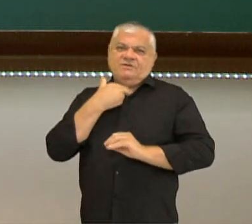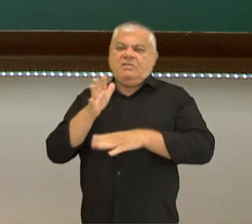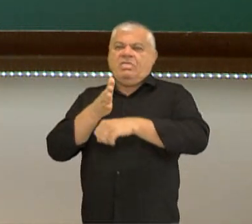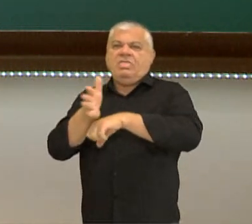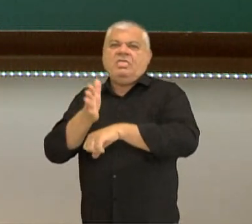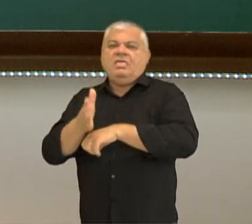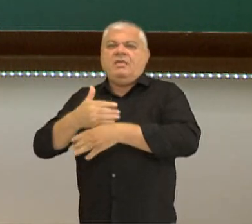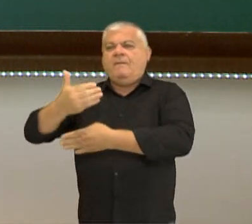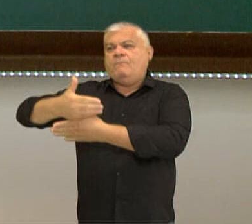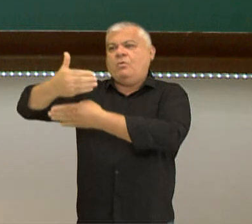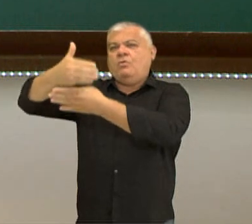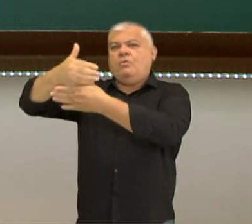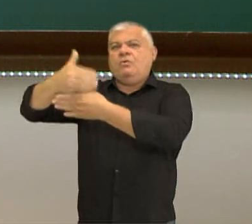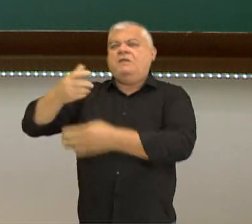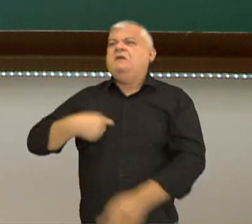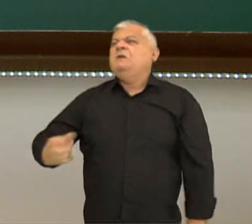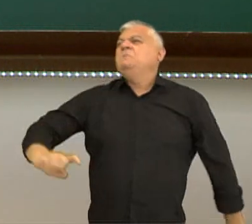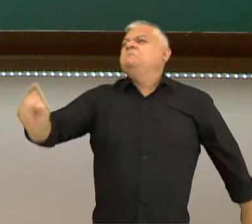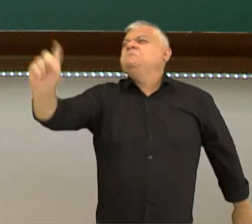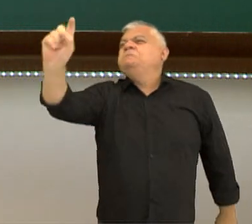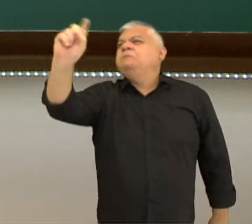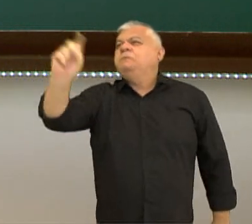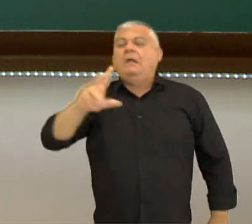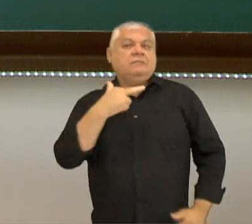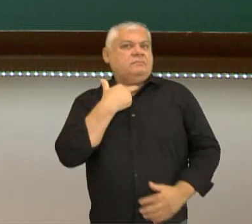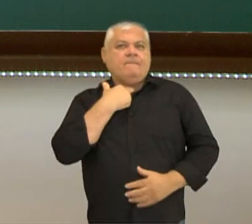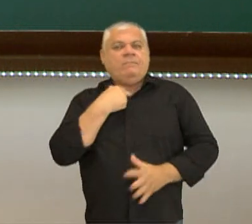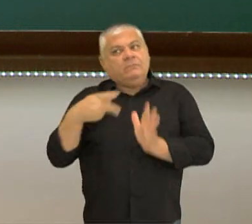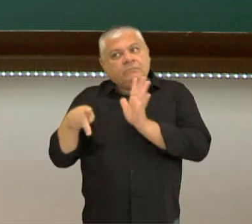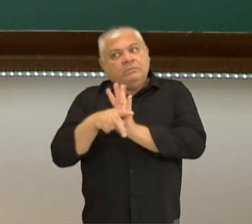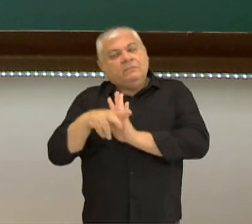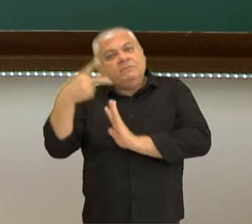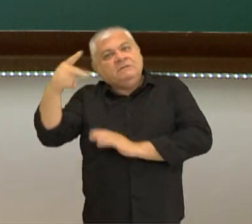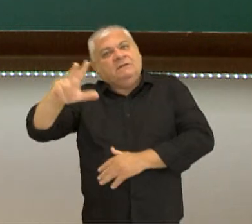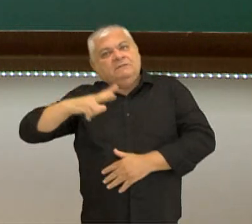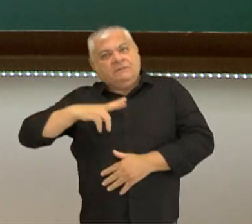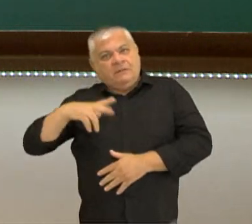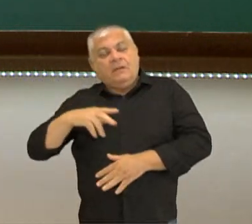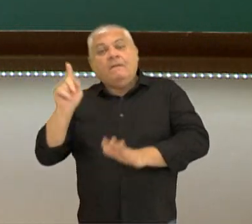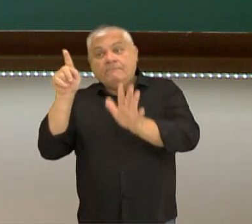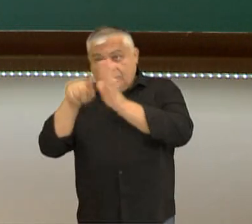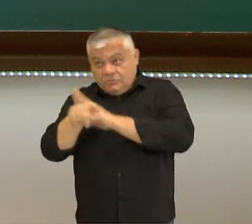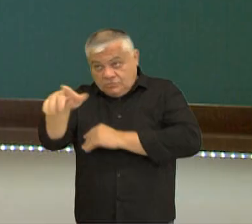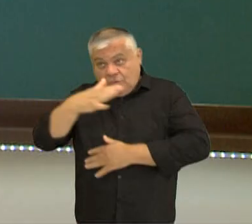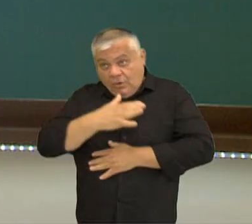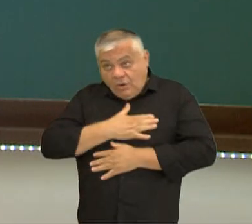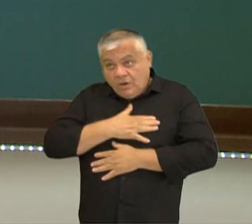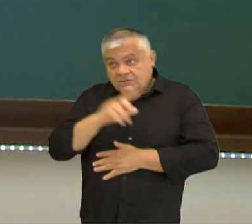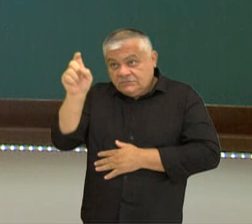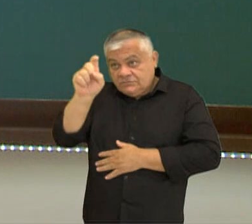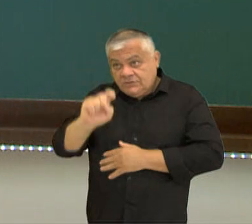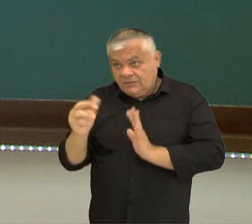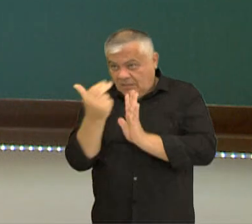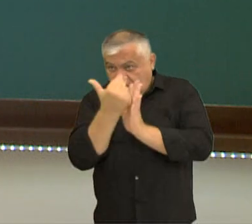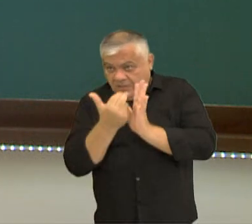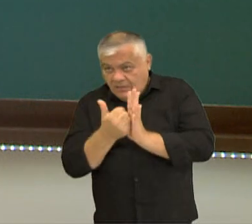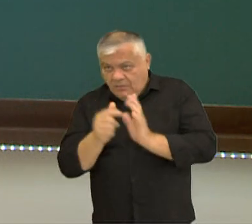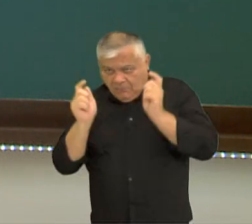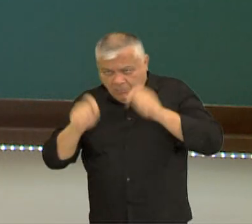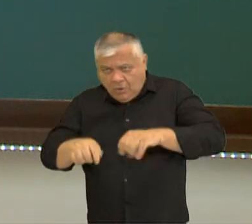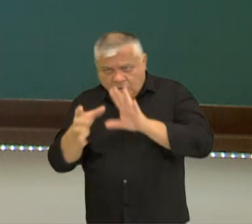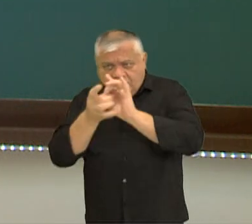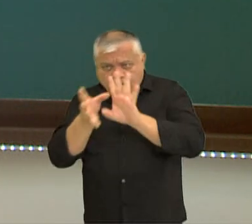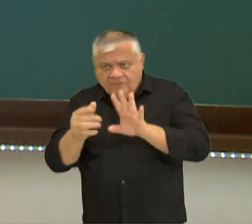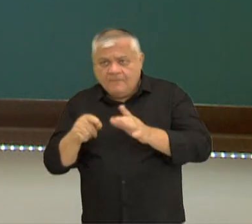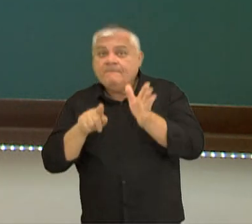do vizinho, mandar um grafite maneiro. A gente tem que perguntar para ele se ele gosta, se ele quer, se ele autoriza a gente fazer esse grafite, né?